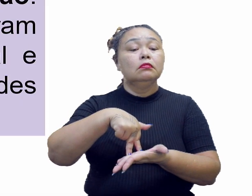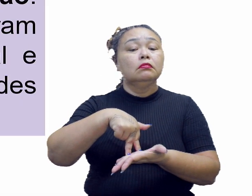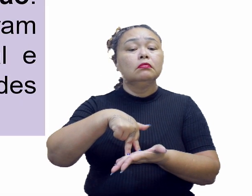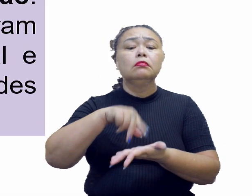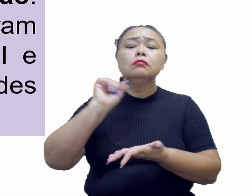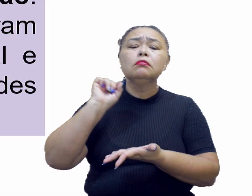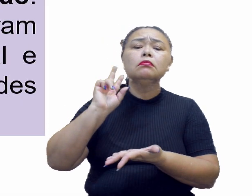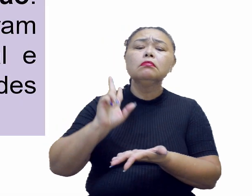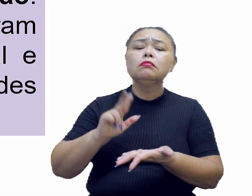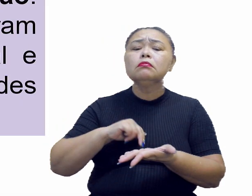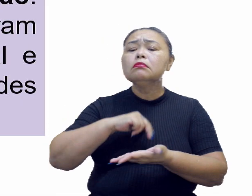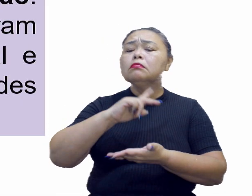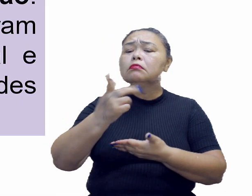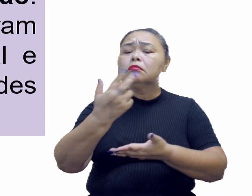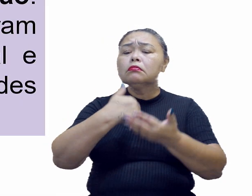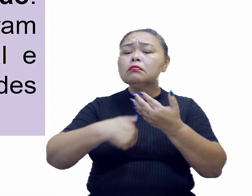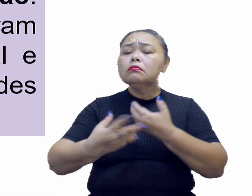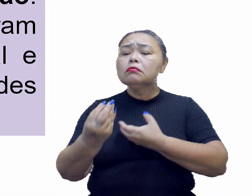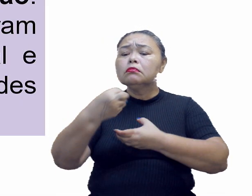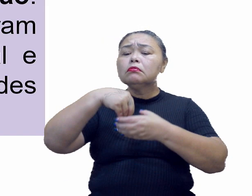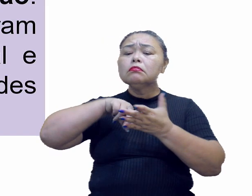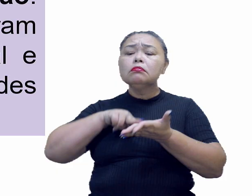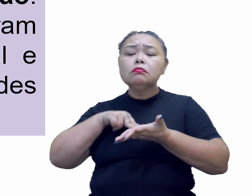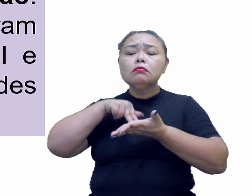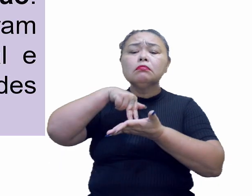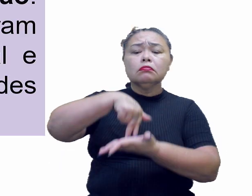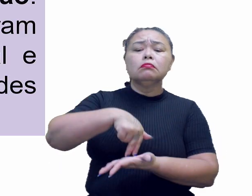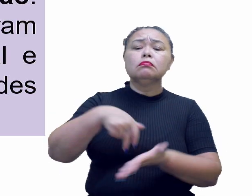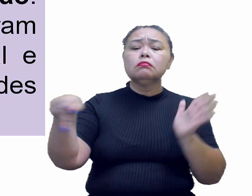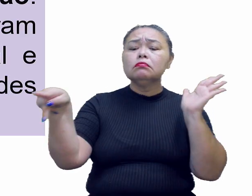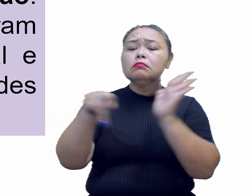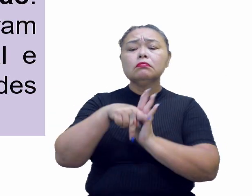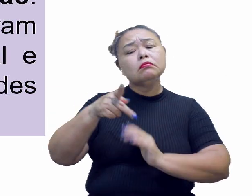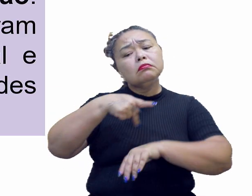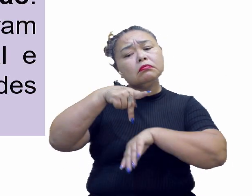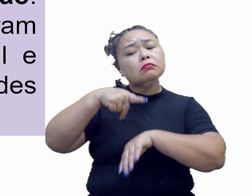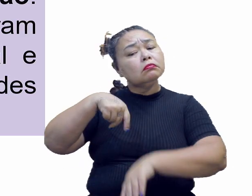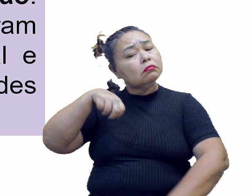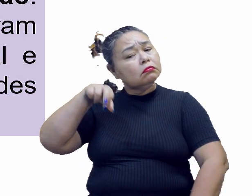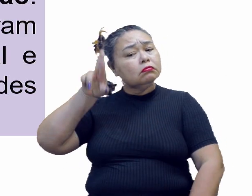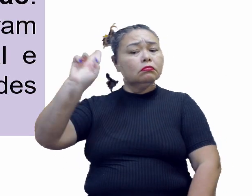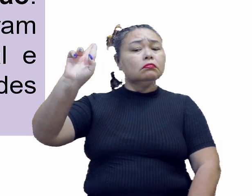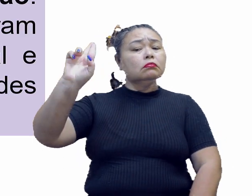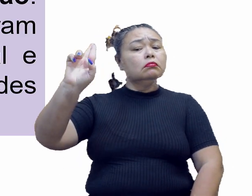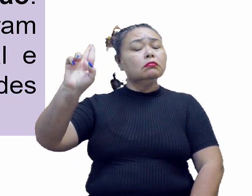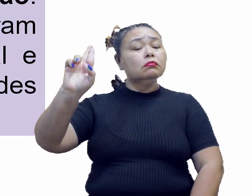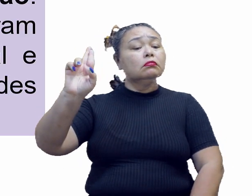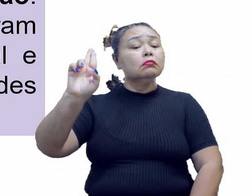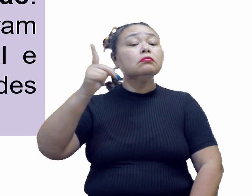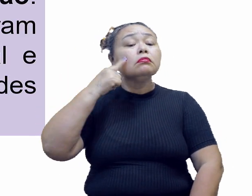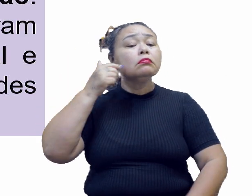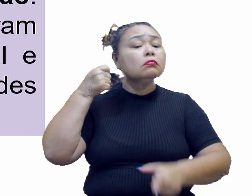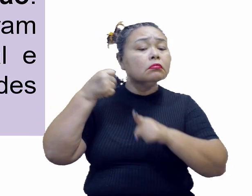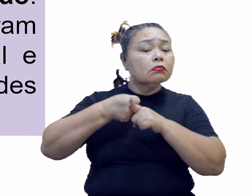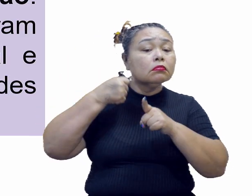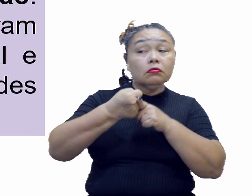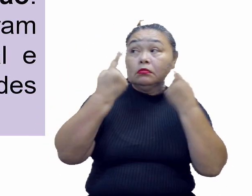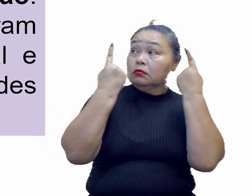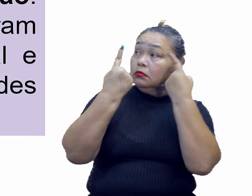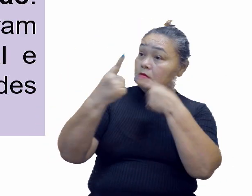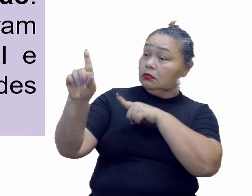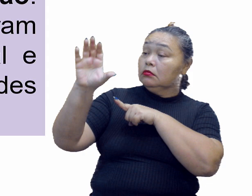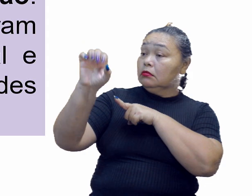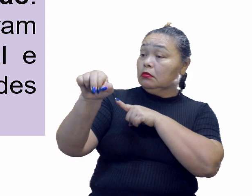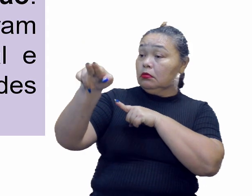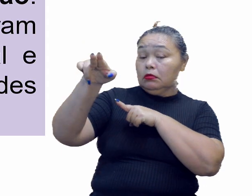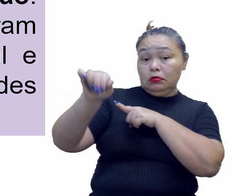O que é autodeterminação? Eu vou me autogerir, eu sou meu próprio país. E essas lutas